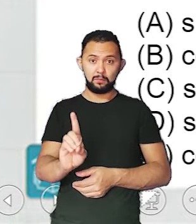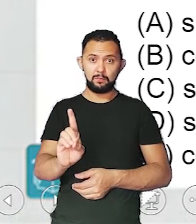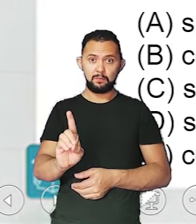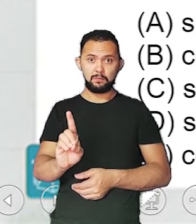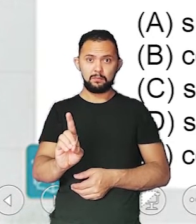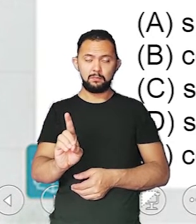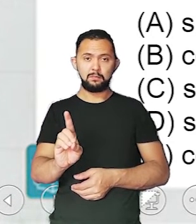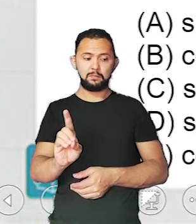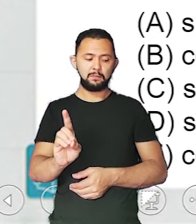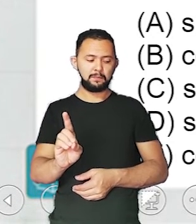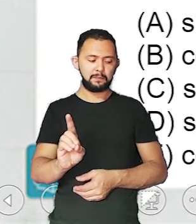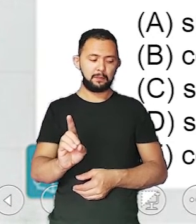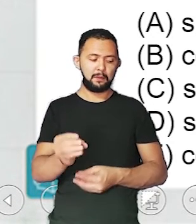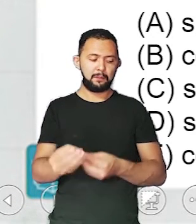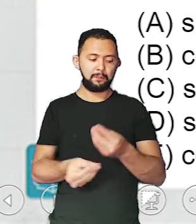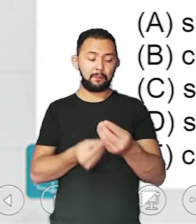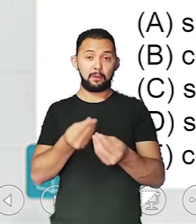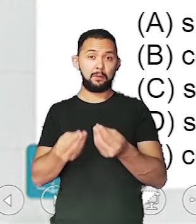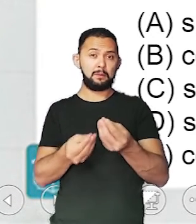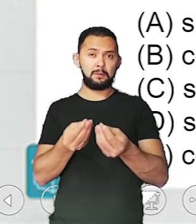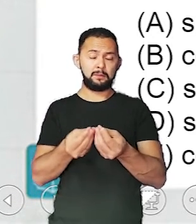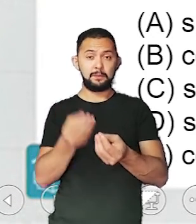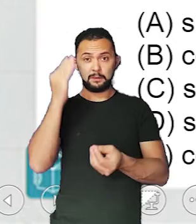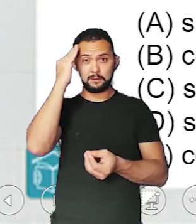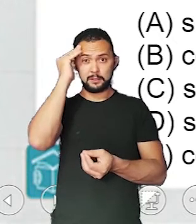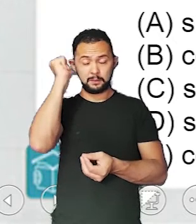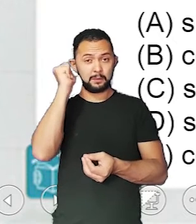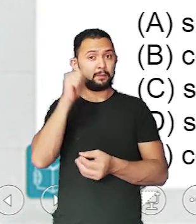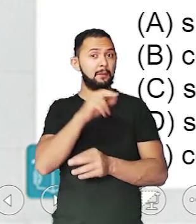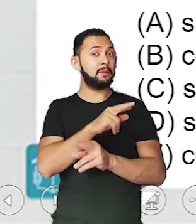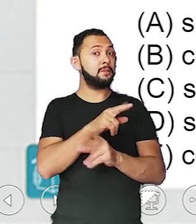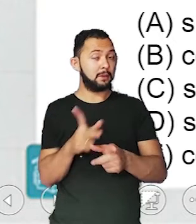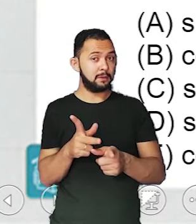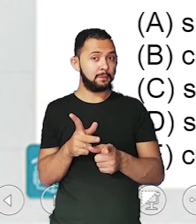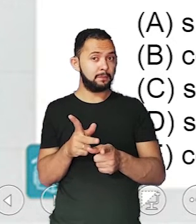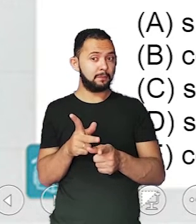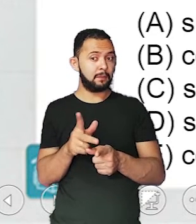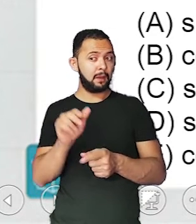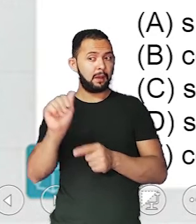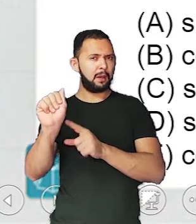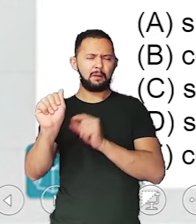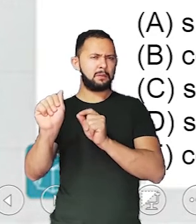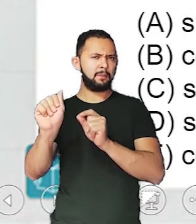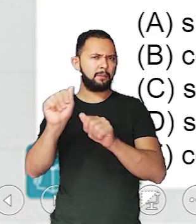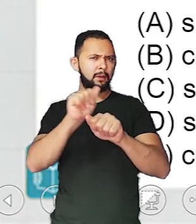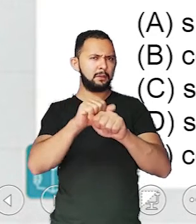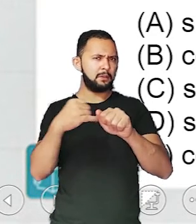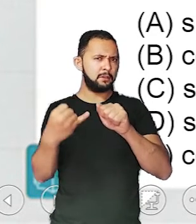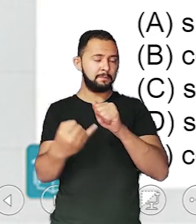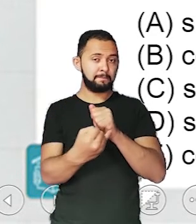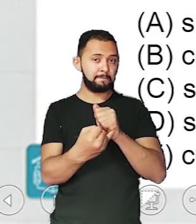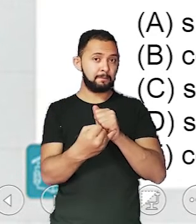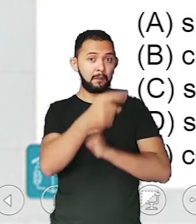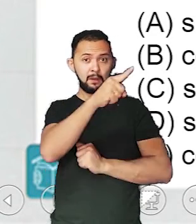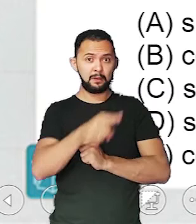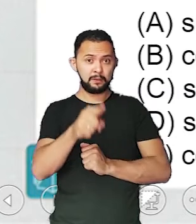certeza. Ok? Então, adjetivos, a gente vai ficar agora com a letra A e a D. A letra A está dizendo que é restritiva e a